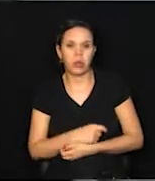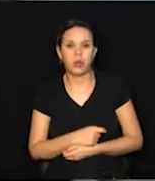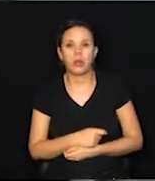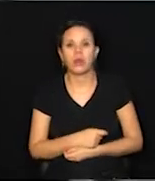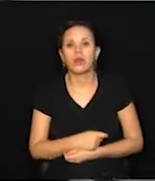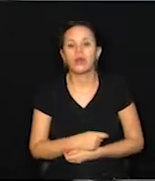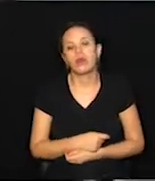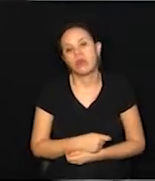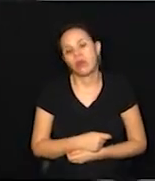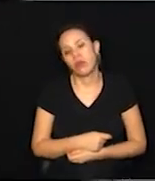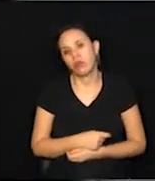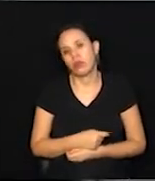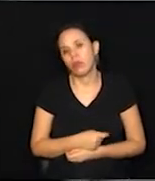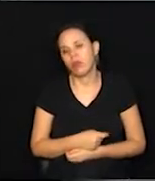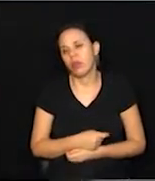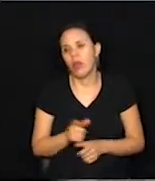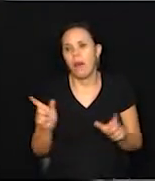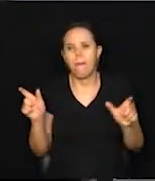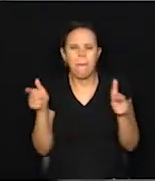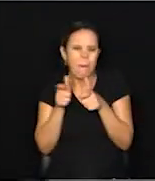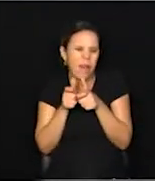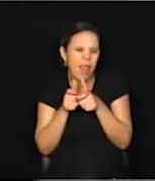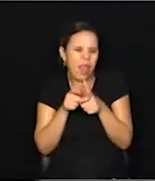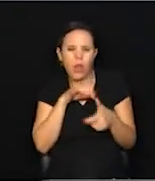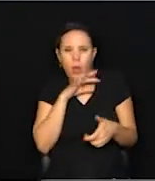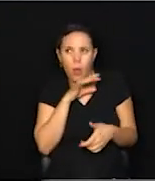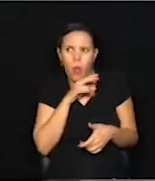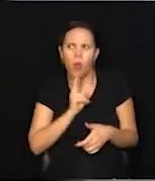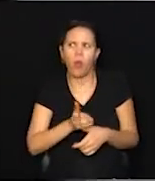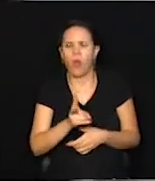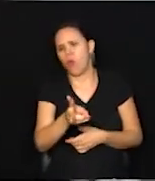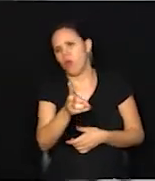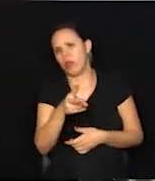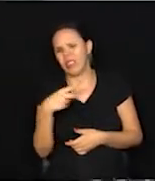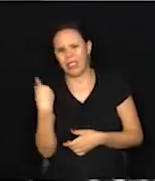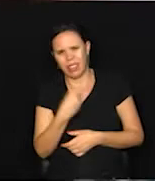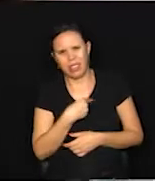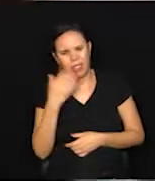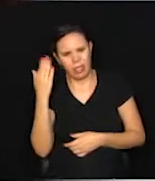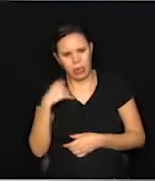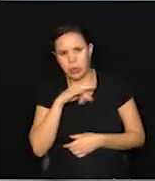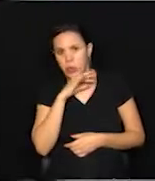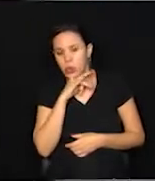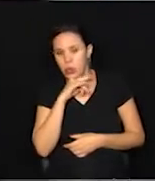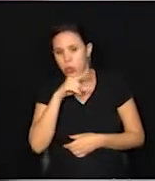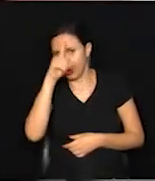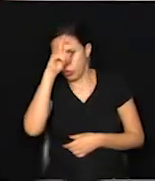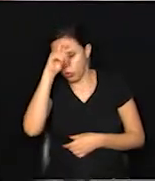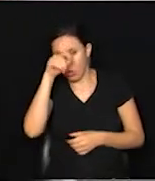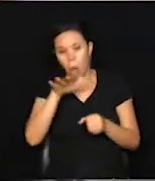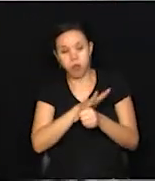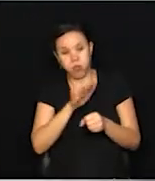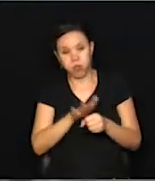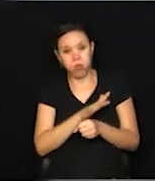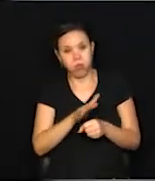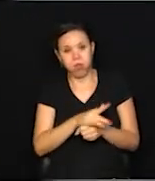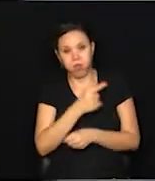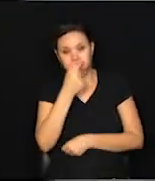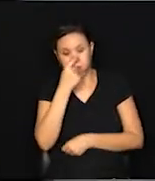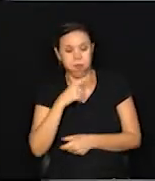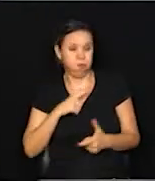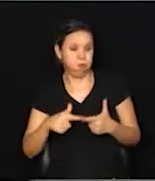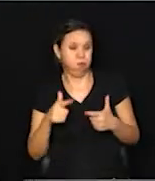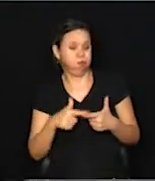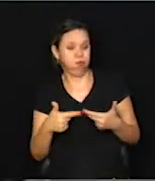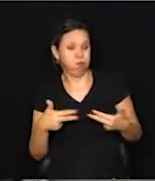a situação tá menos ruim, mas ela está ruim. Né? A gente sabe que está ruim, os hospitais continuam lotados, a gente continua tendo